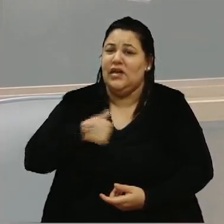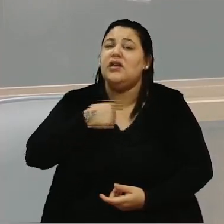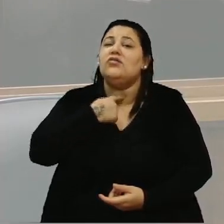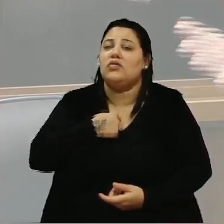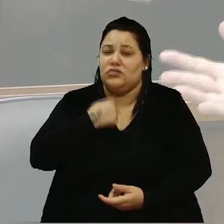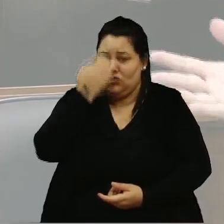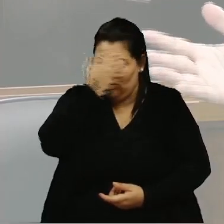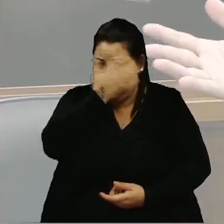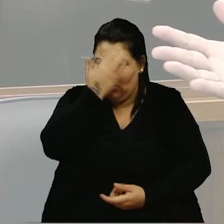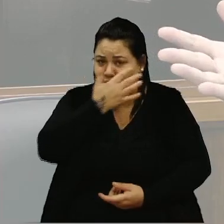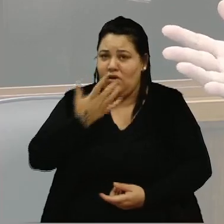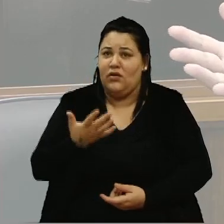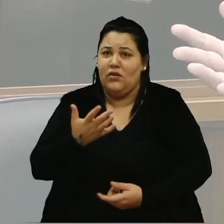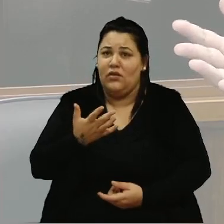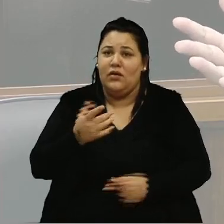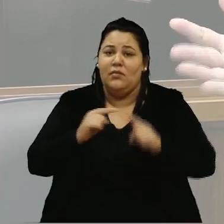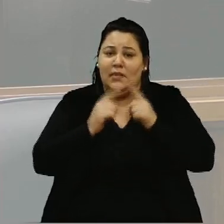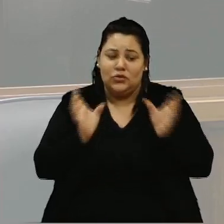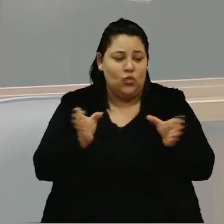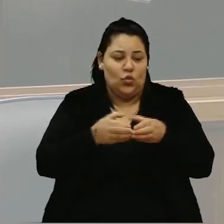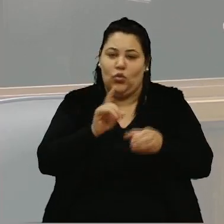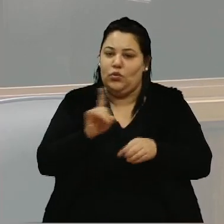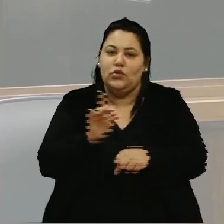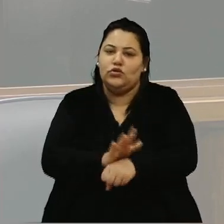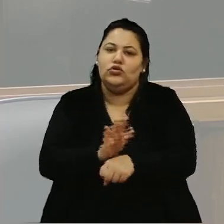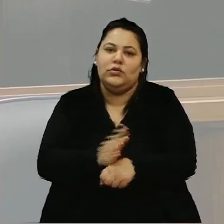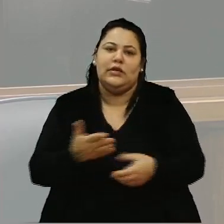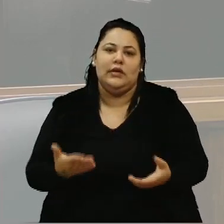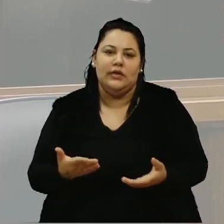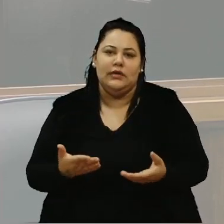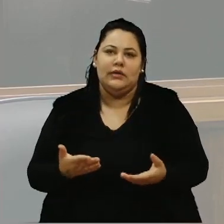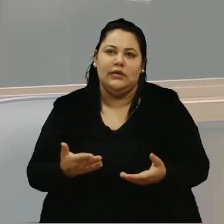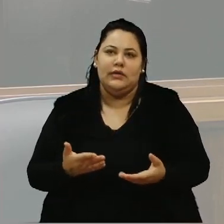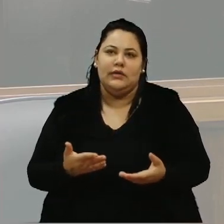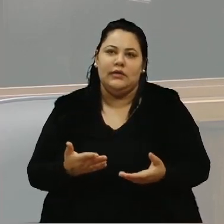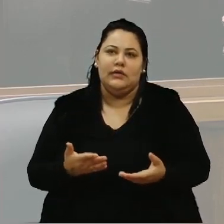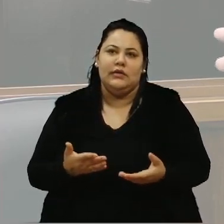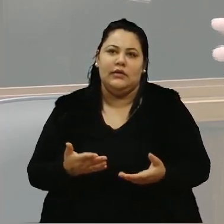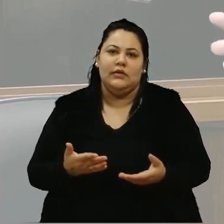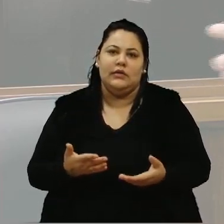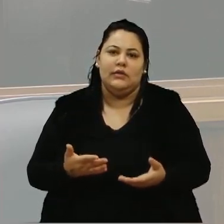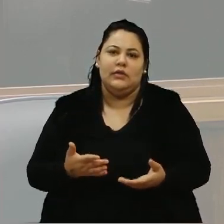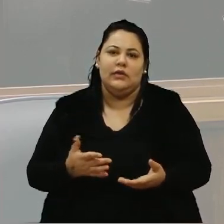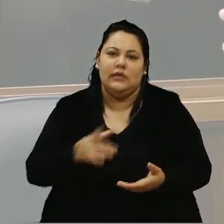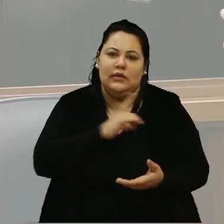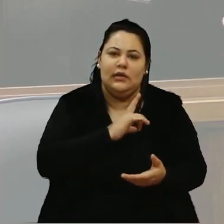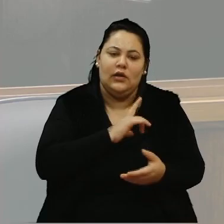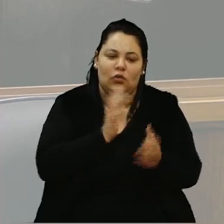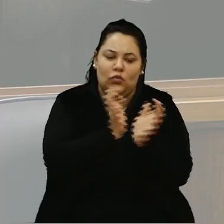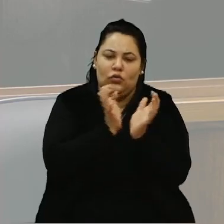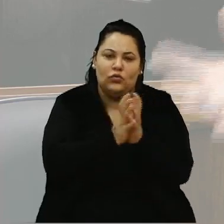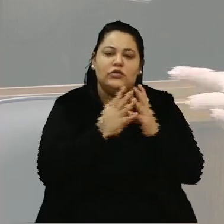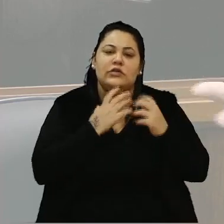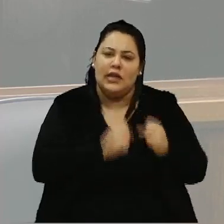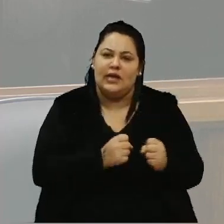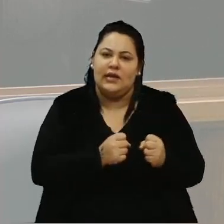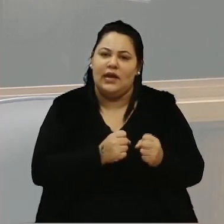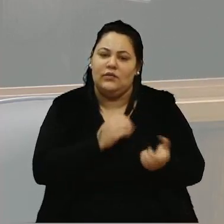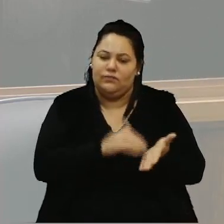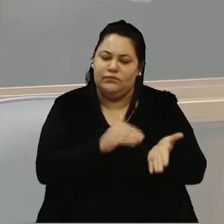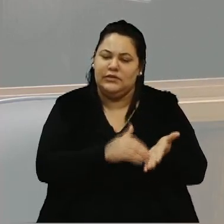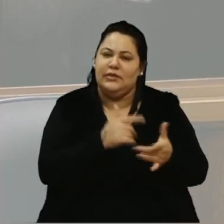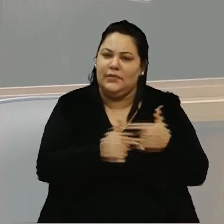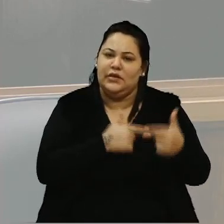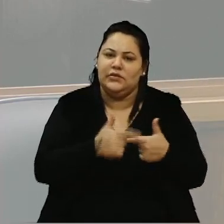boa vontade, mas a turma não ajuda, né? Quem tá no entorno... Tem uma turma de secretário e de gente aí que, pelo amor de